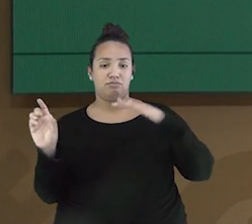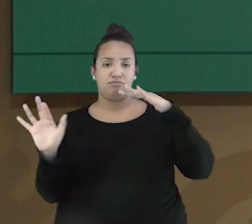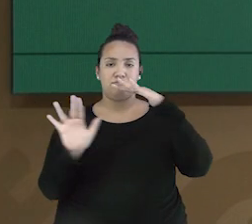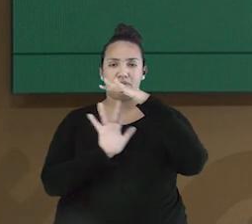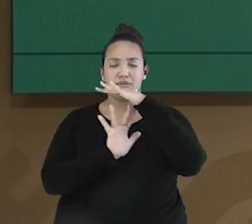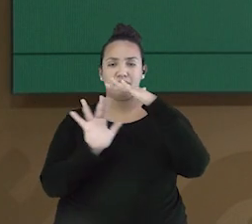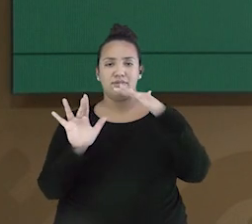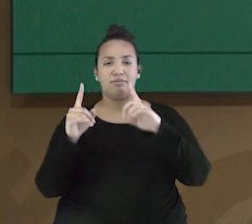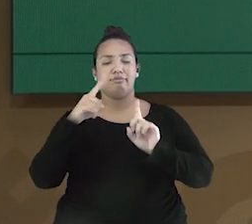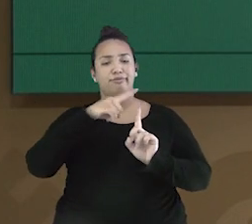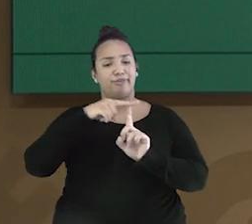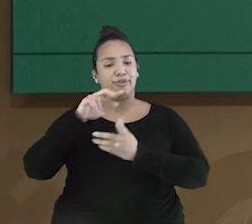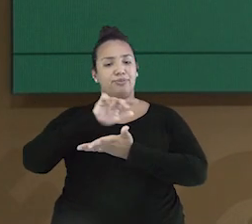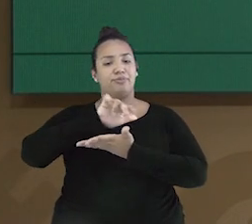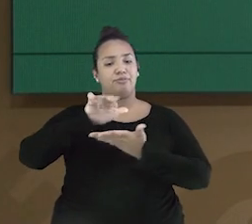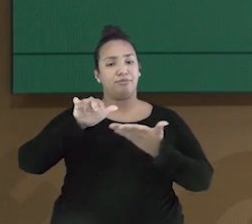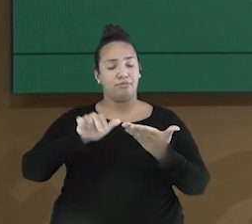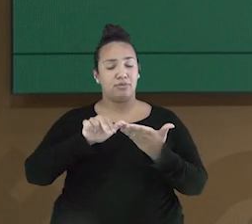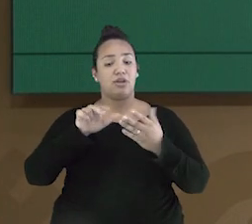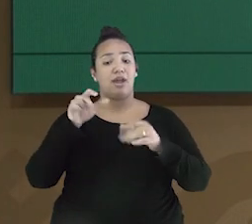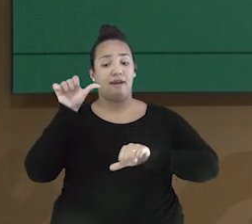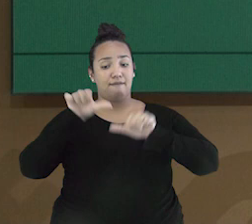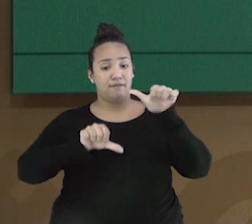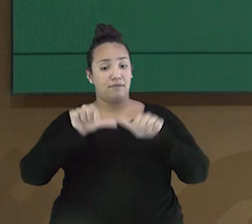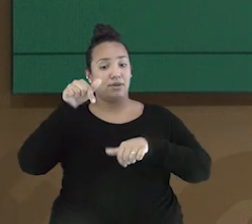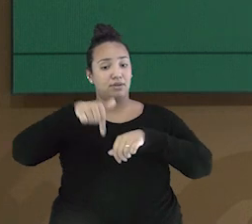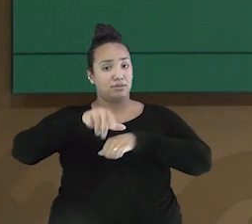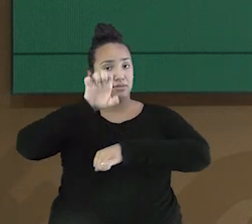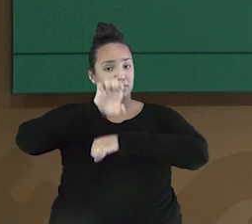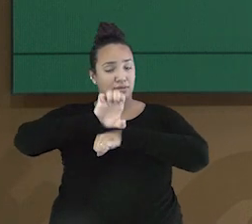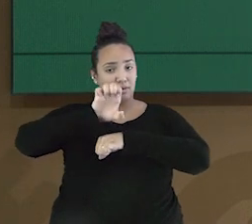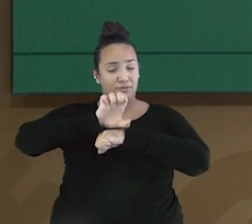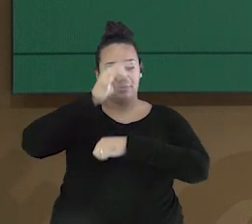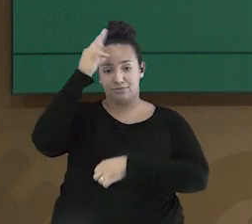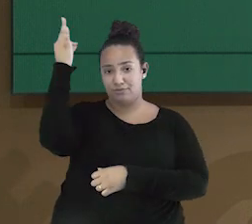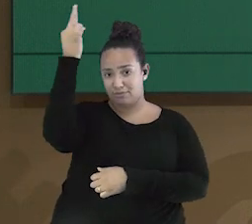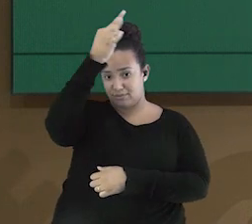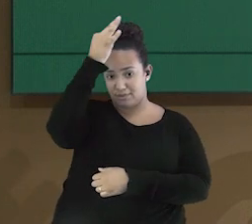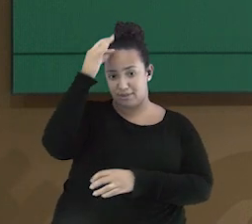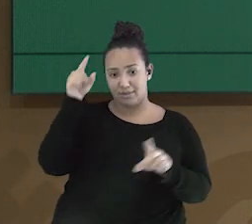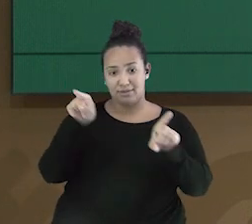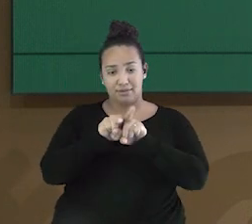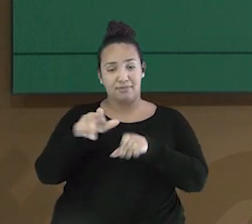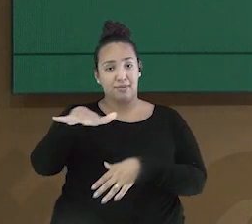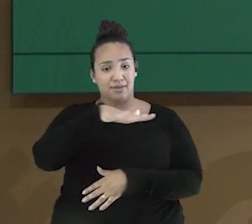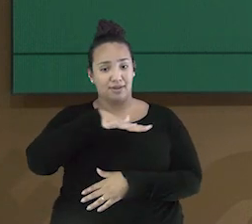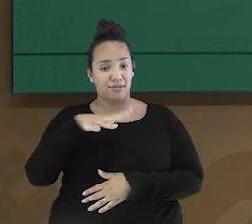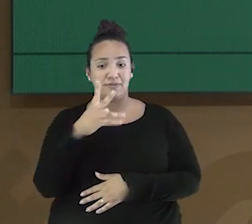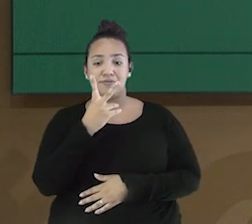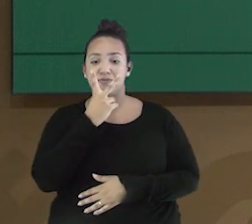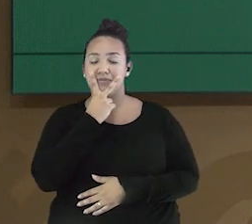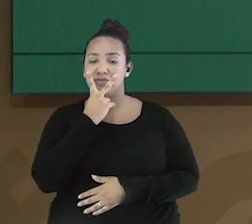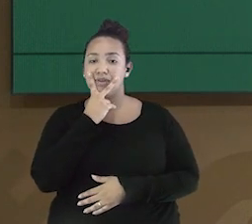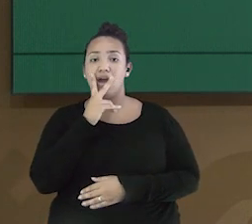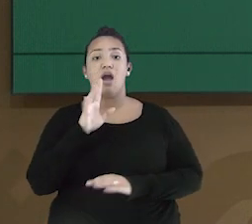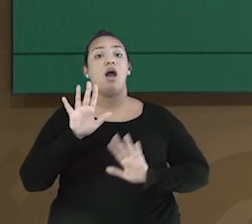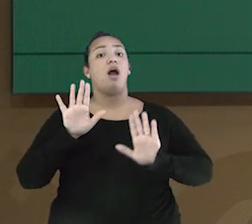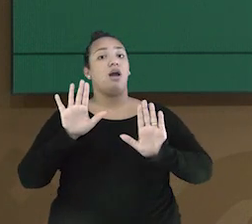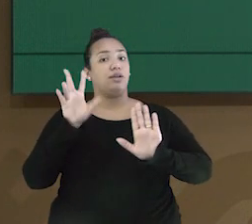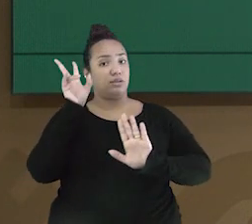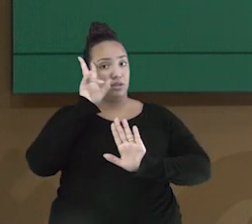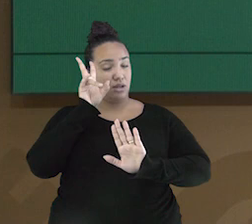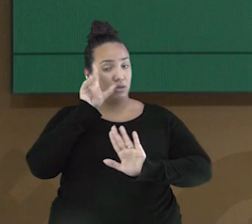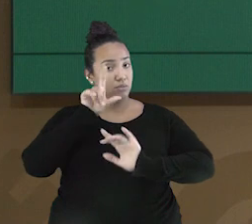tudo isso analisando o nosso próprio estado e a região metropolitana da Grande Vitória. Ah, não se esqueça, estudante,